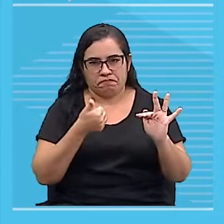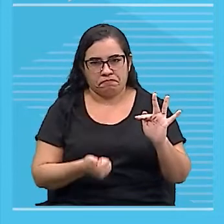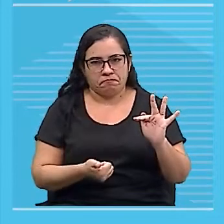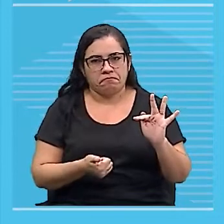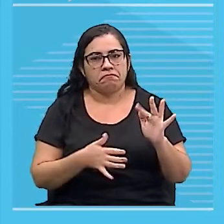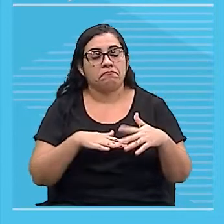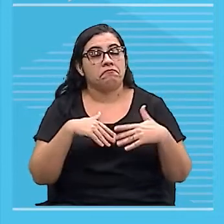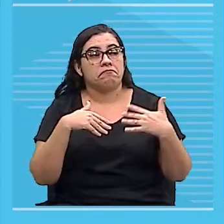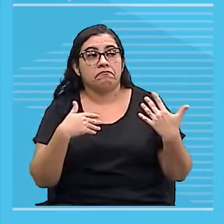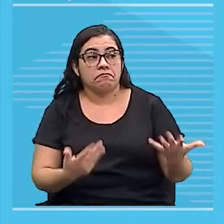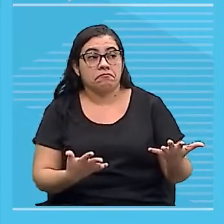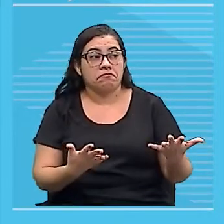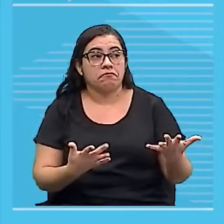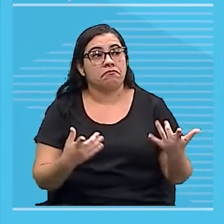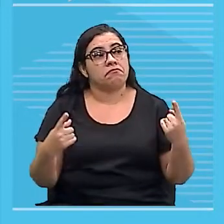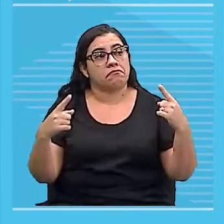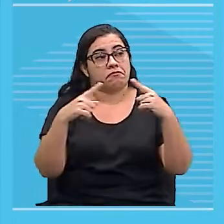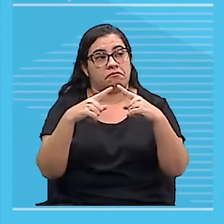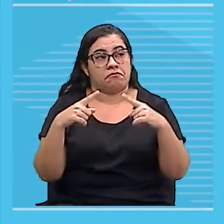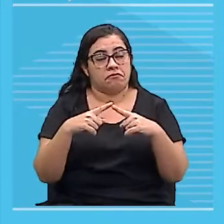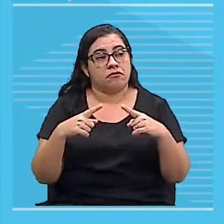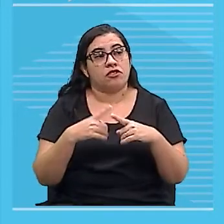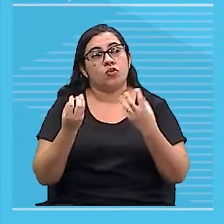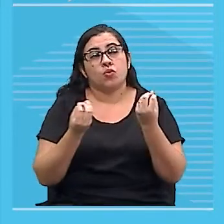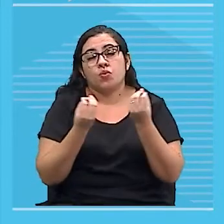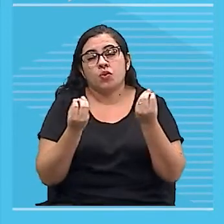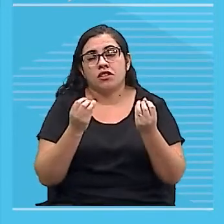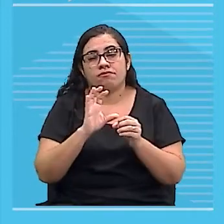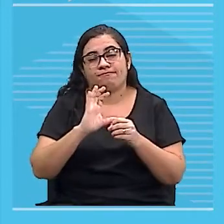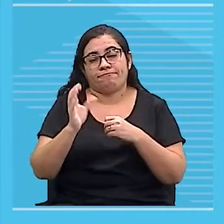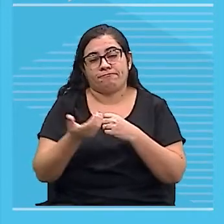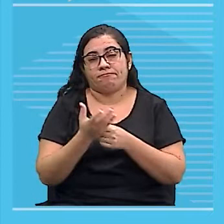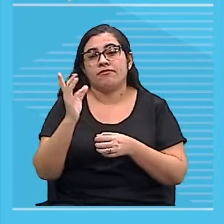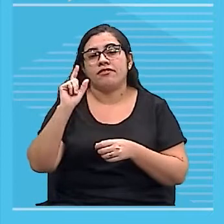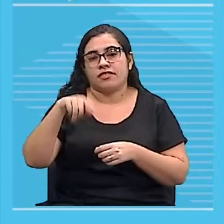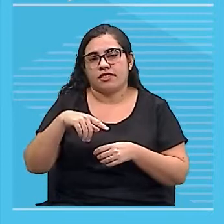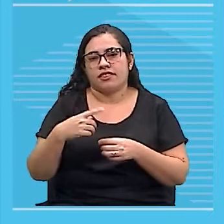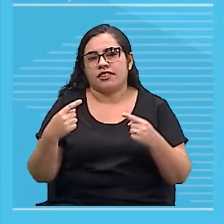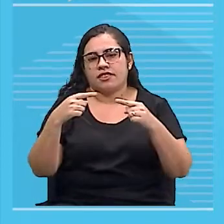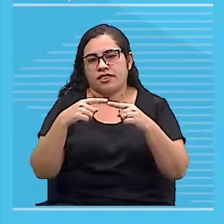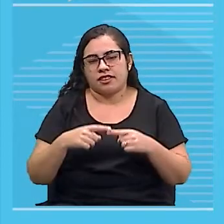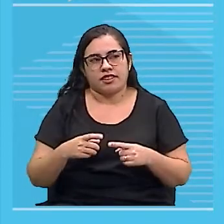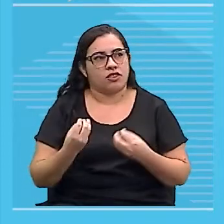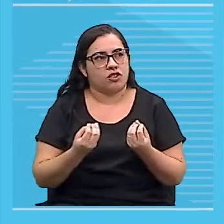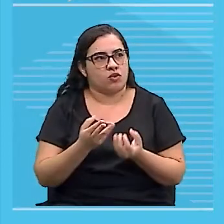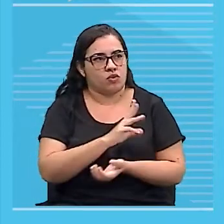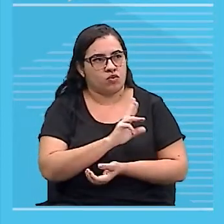essa capacidade de armazenar carga, nós chamamos de